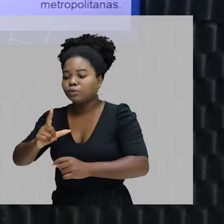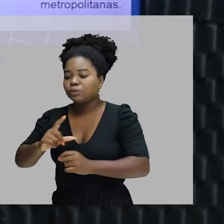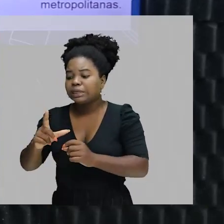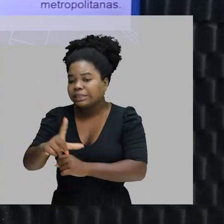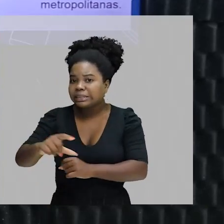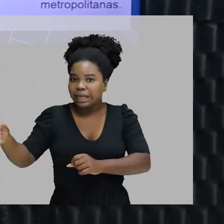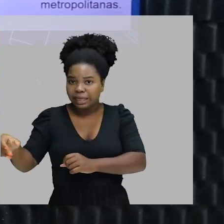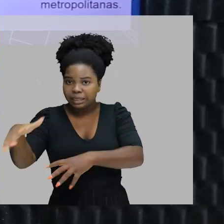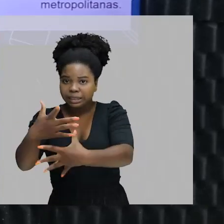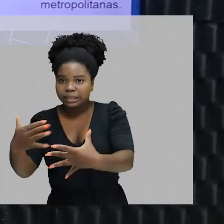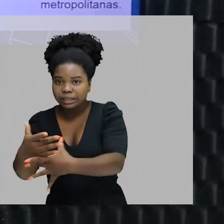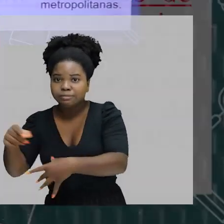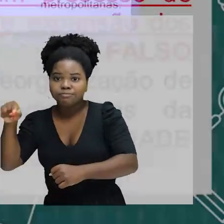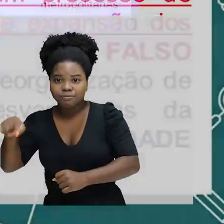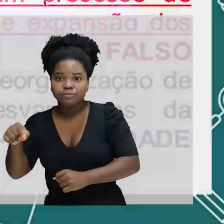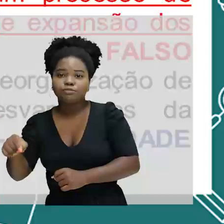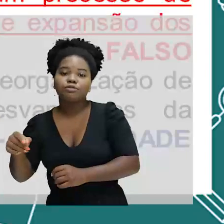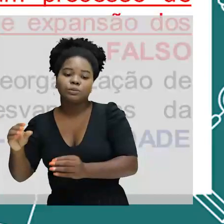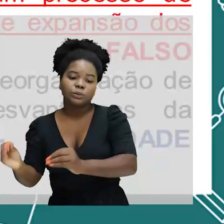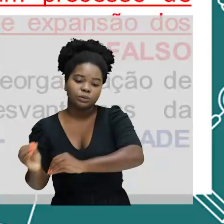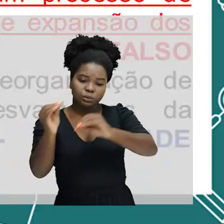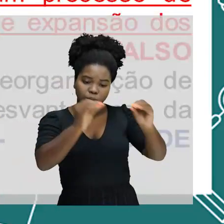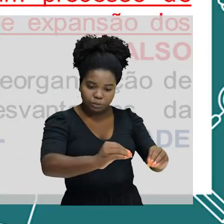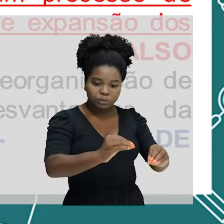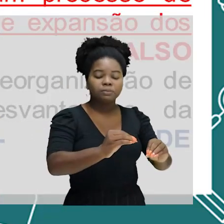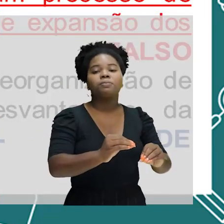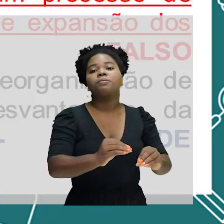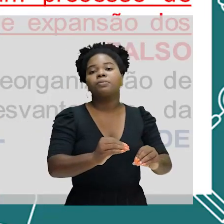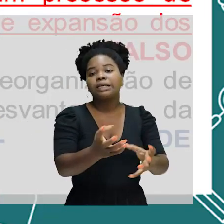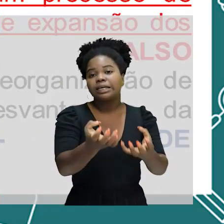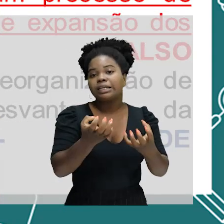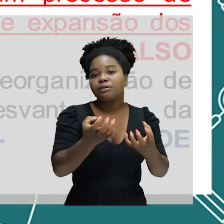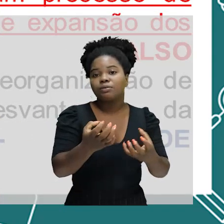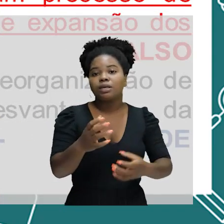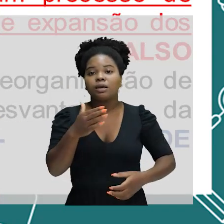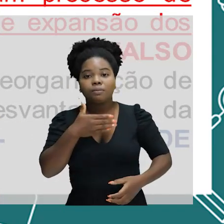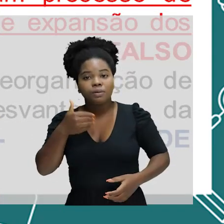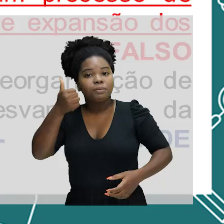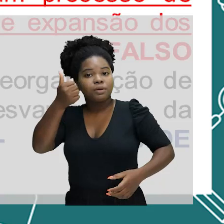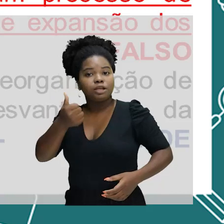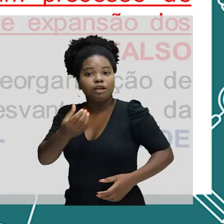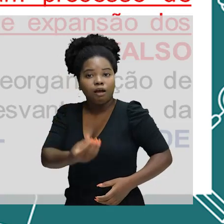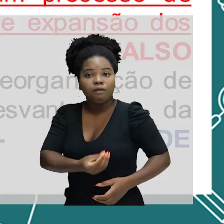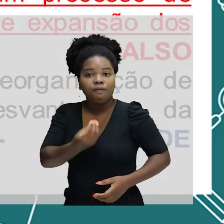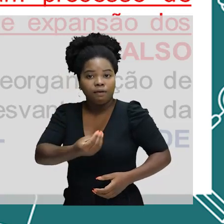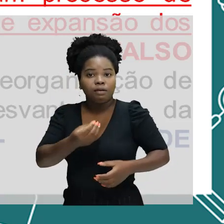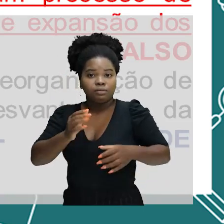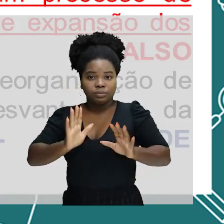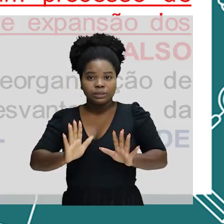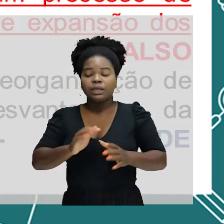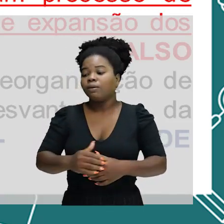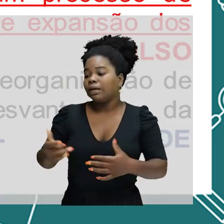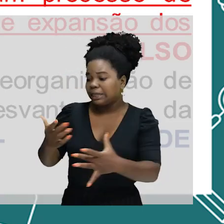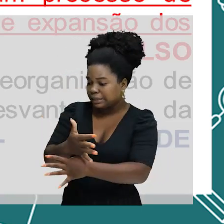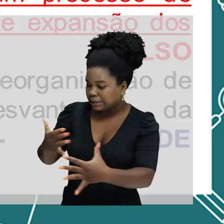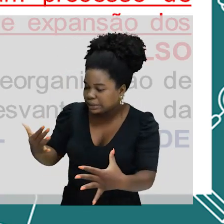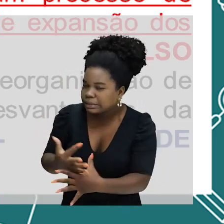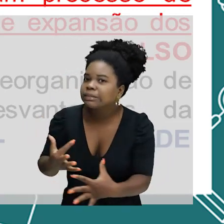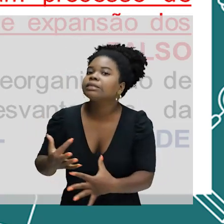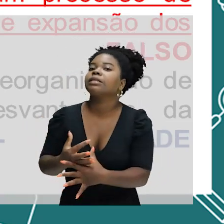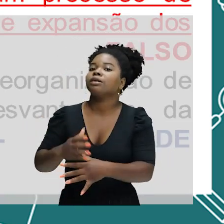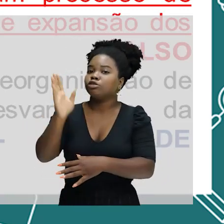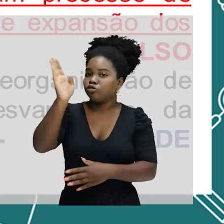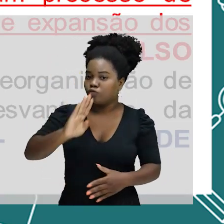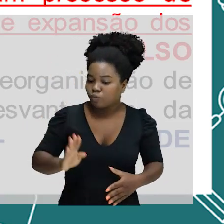Uma melhor qualidade de vida, galera. Então, de fato, isso é verdade, galera, tá? As cidades médias no Brasil, elas vêm crescendo,